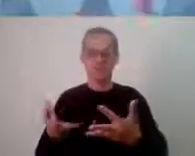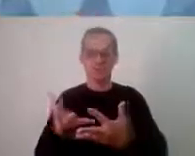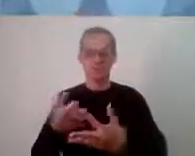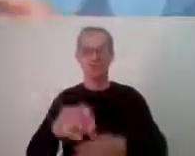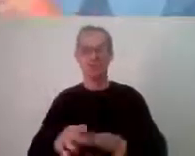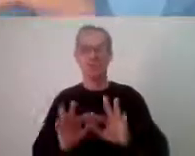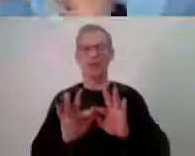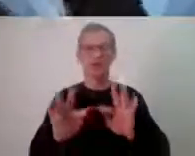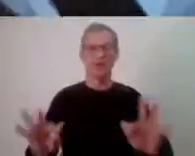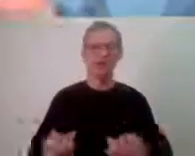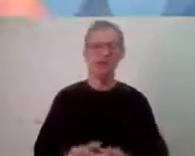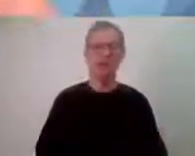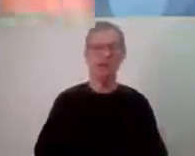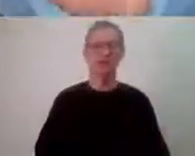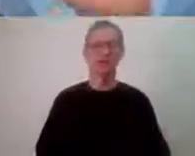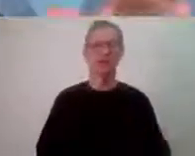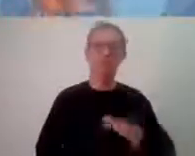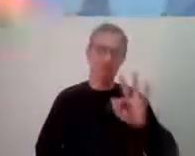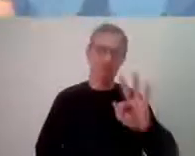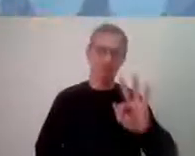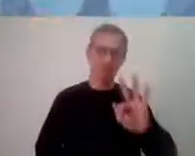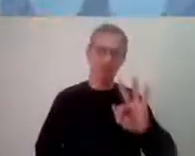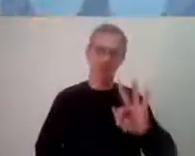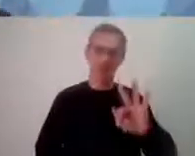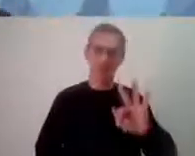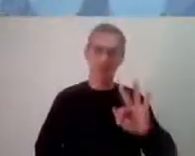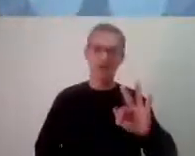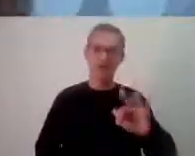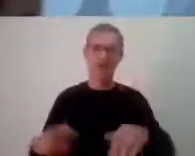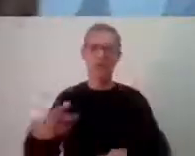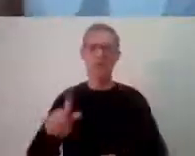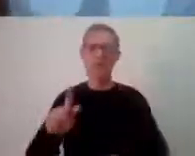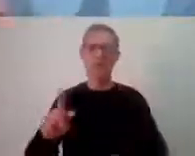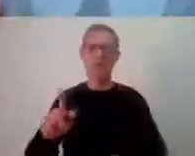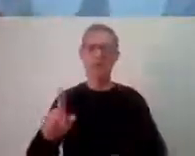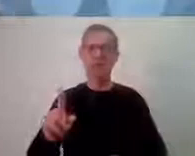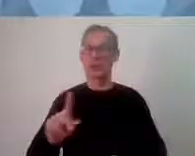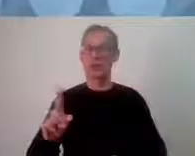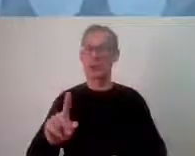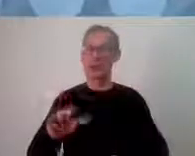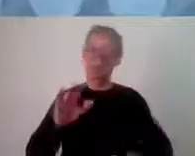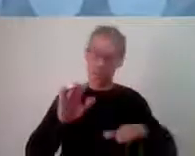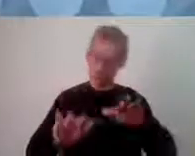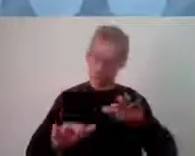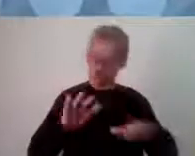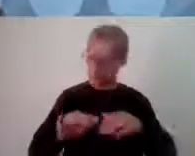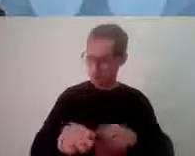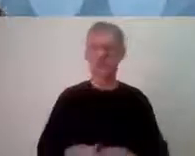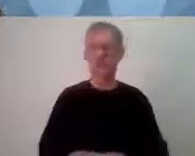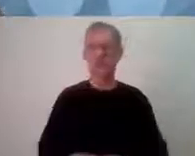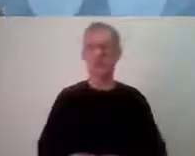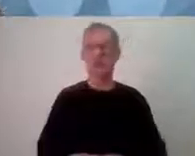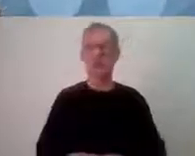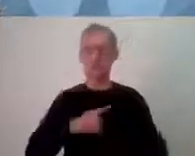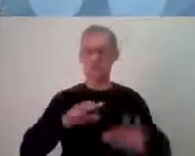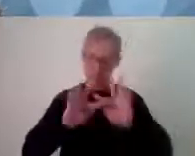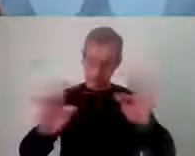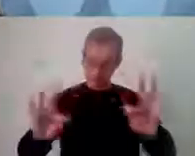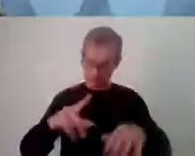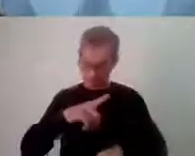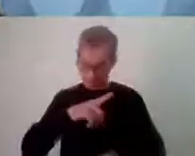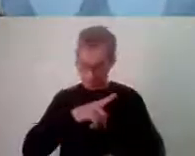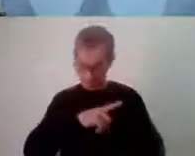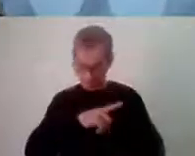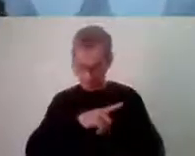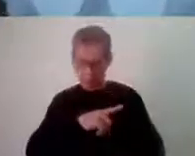a função, por exemplo, a função f sempre vai ser maior que a g? Também não. Depende. Em algumas funções nós temos um